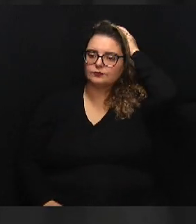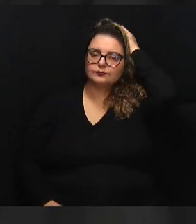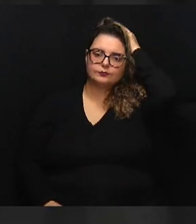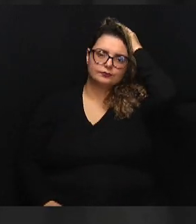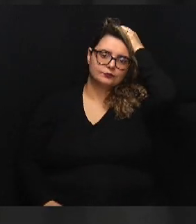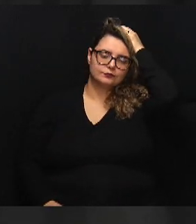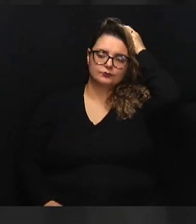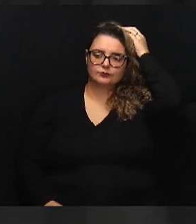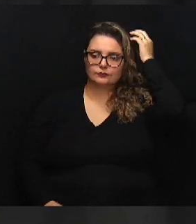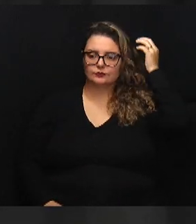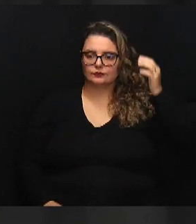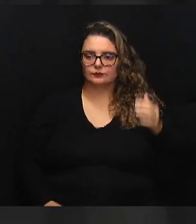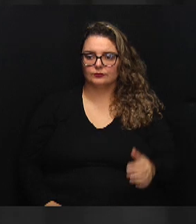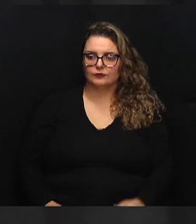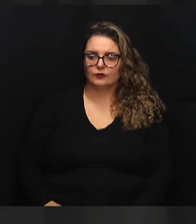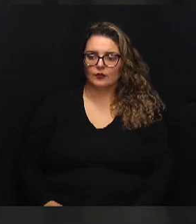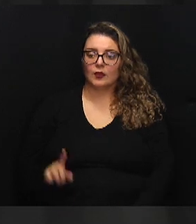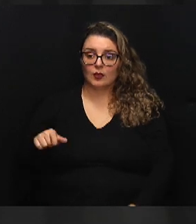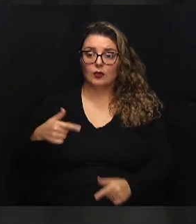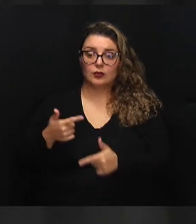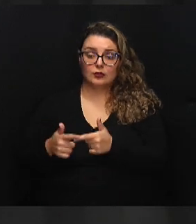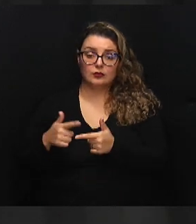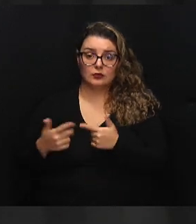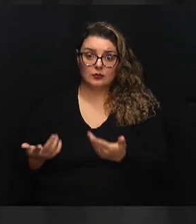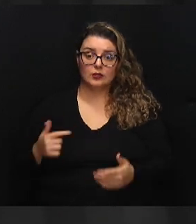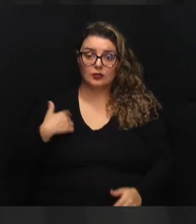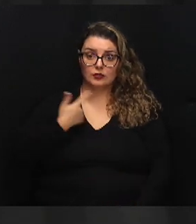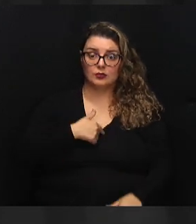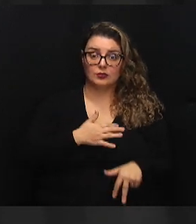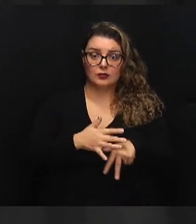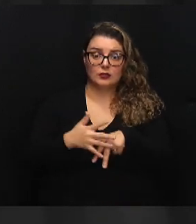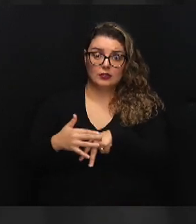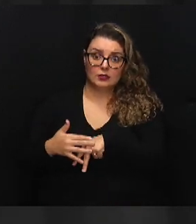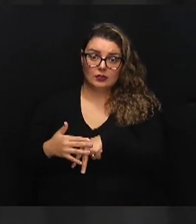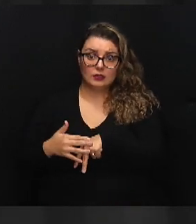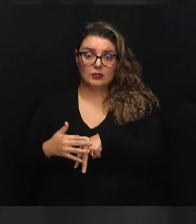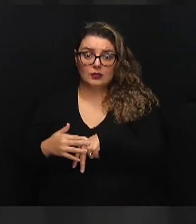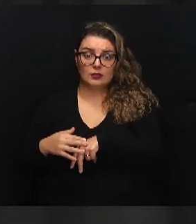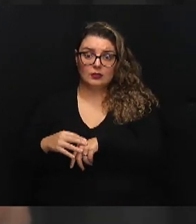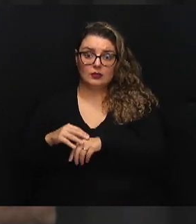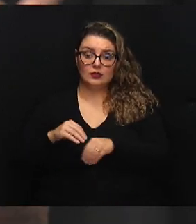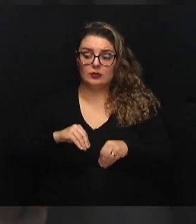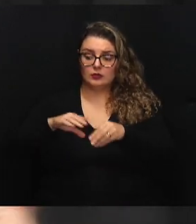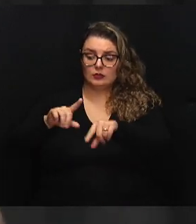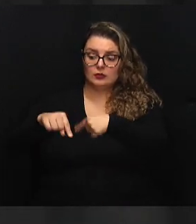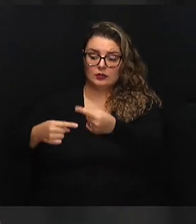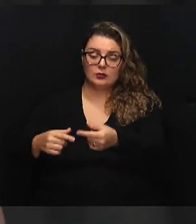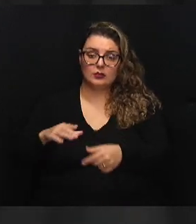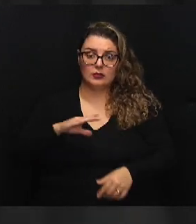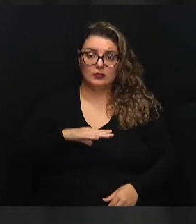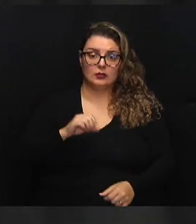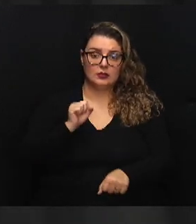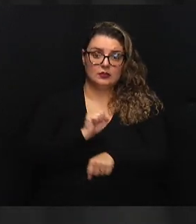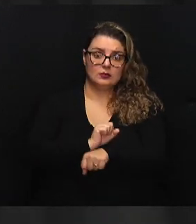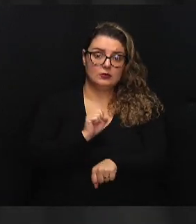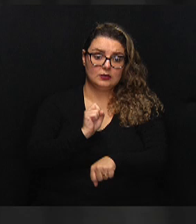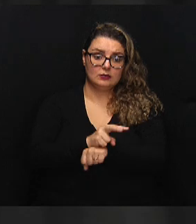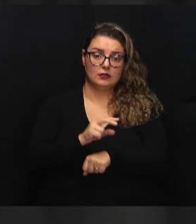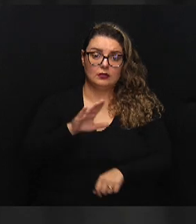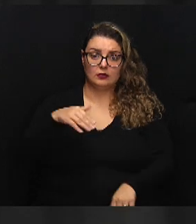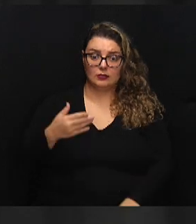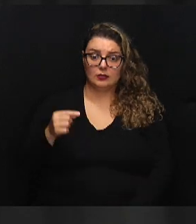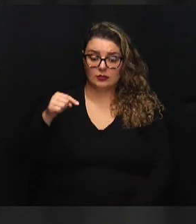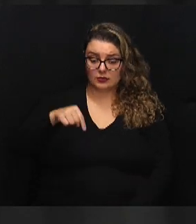dor que dá em todo mundo aqui, porque os nossos pacientes são transferidos para outras cidades. precisa guardar vaga. Quando aqui, se